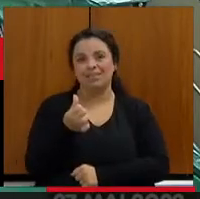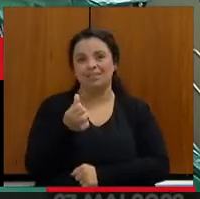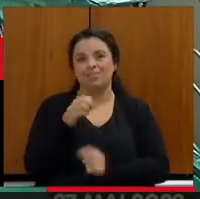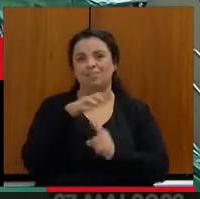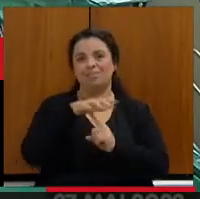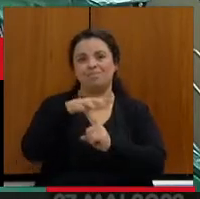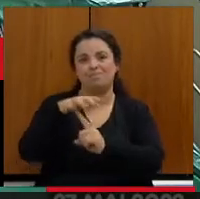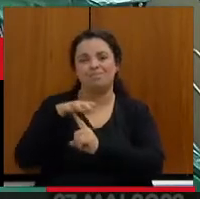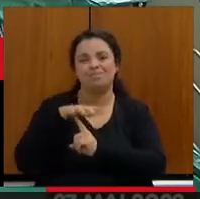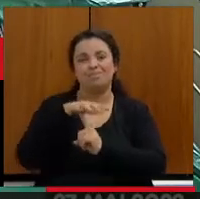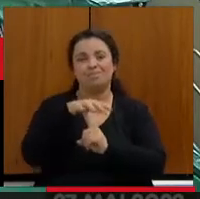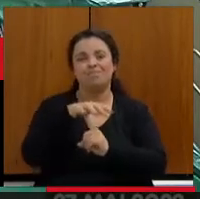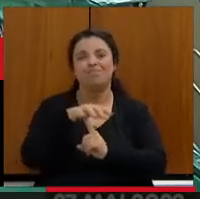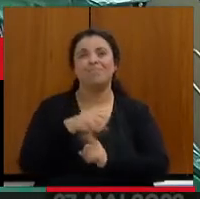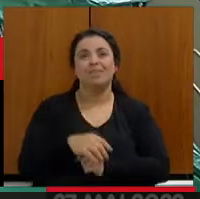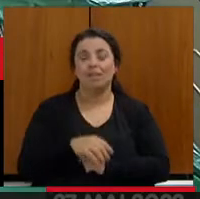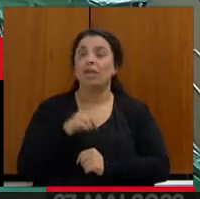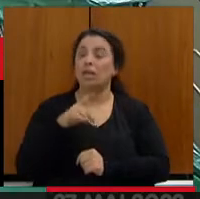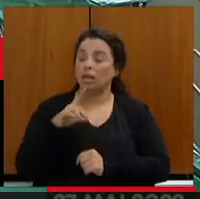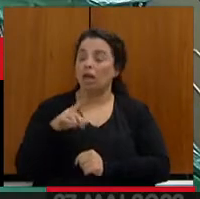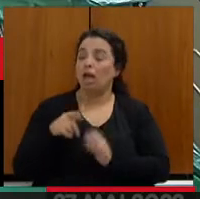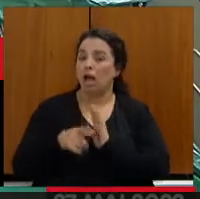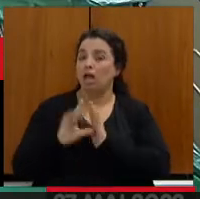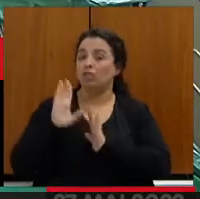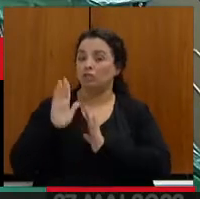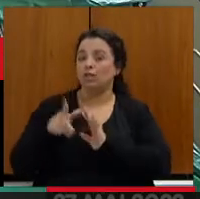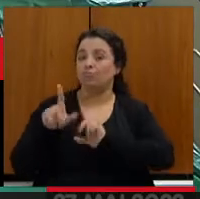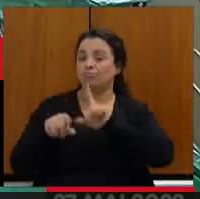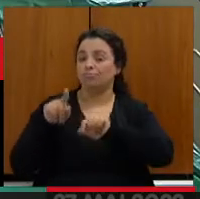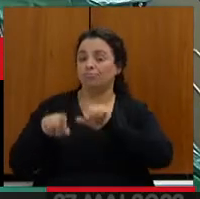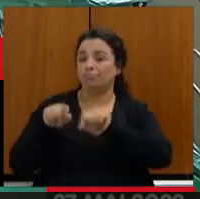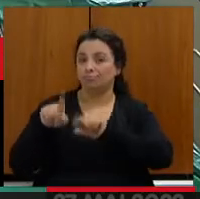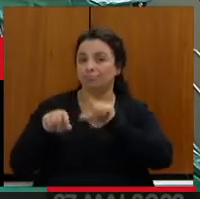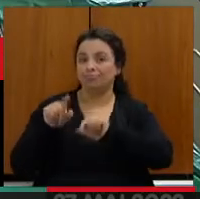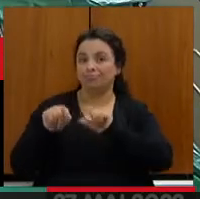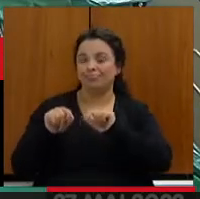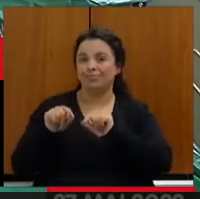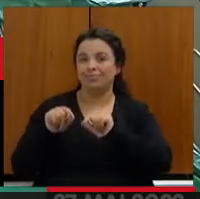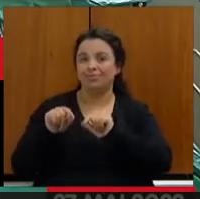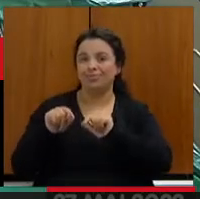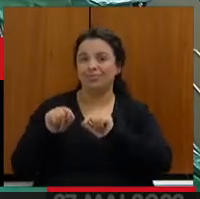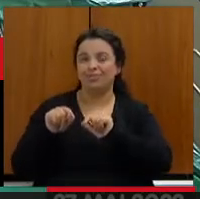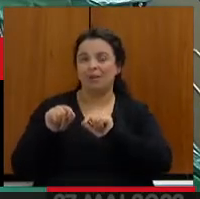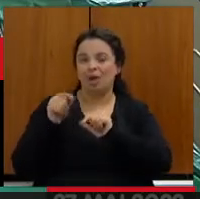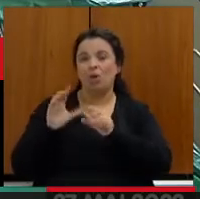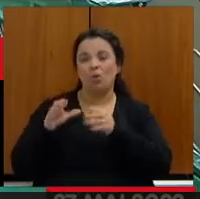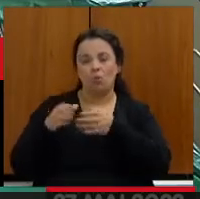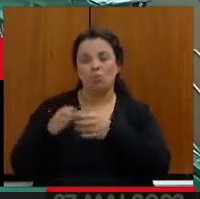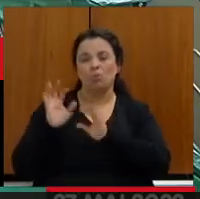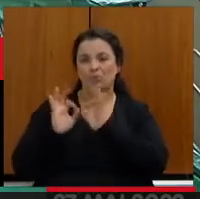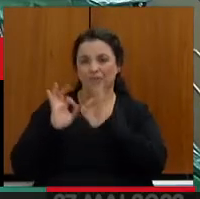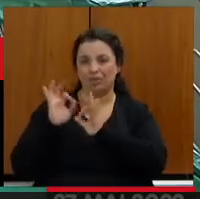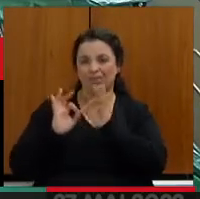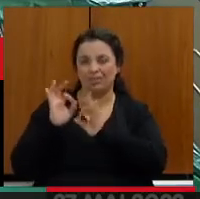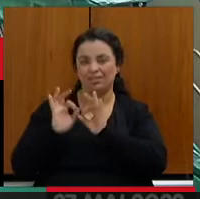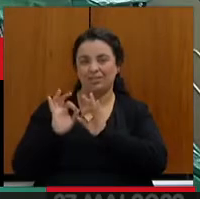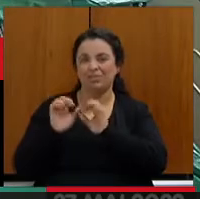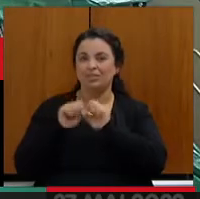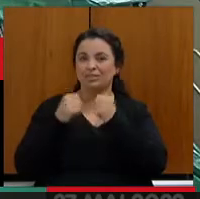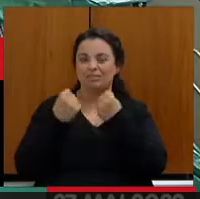e selecionadas aqui pelo pelos grupos que estavam organizando é o sempre vivas são mulheres